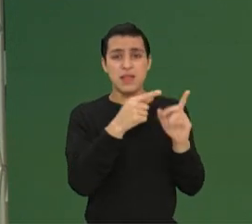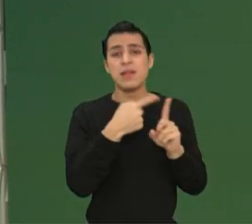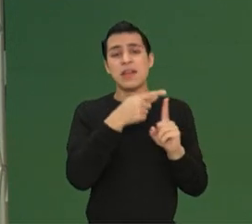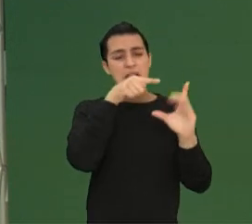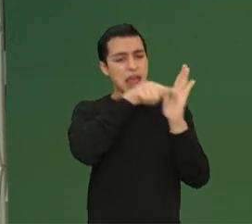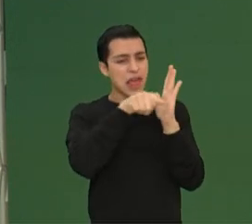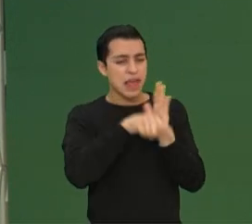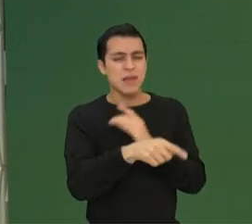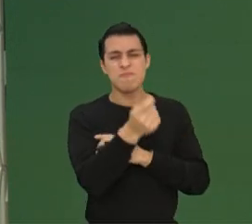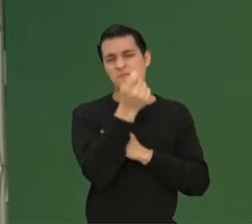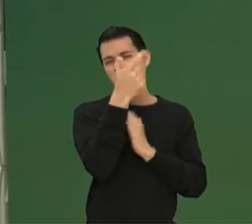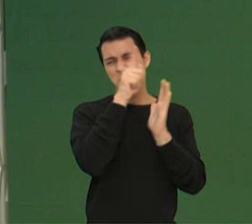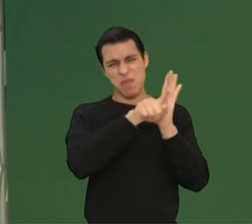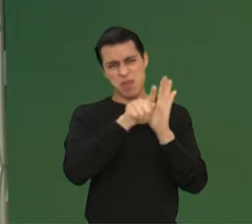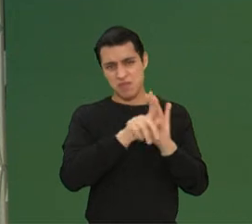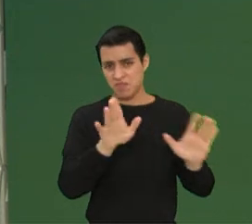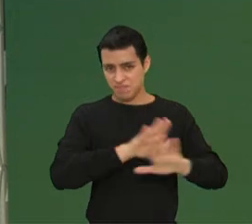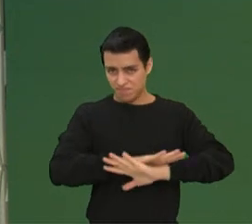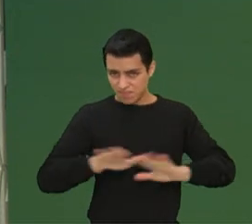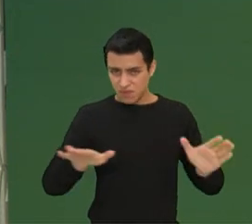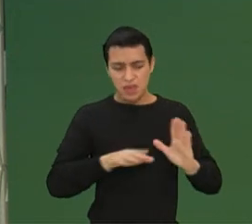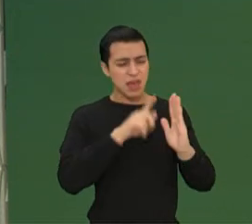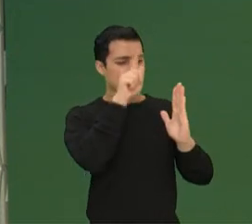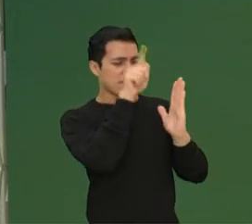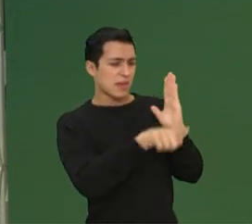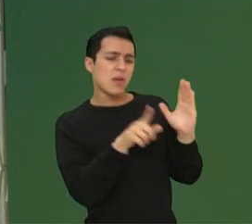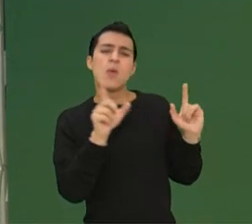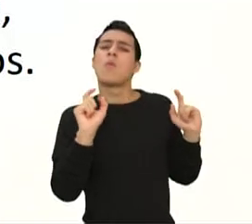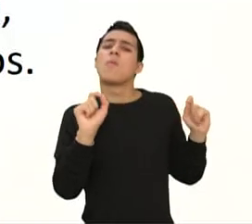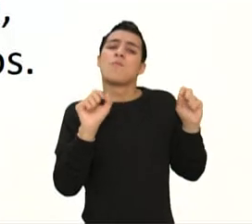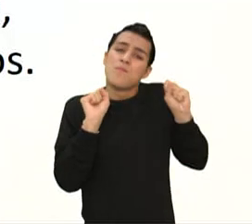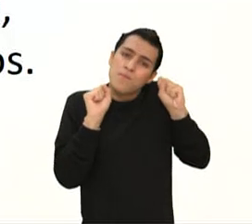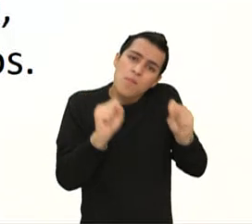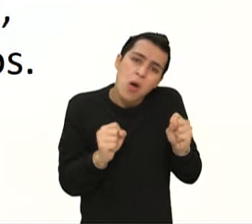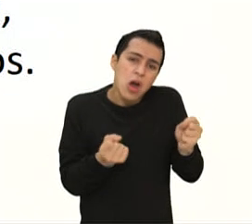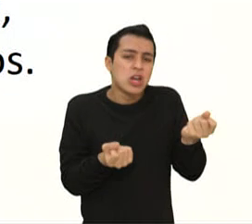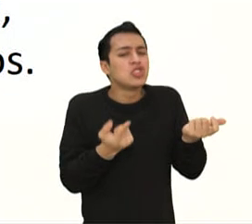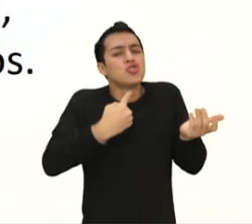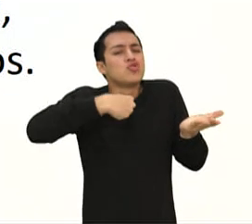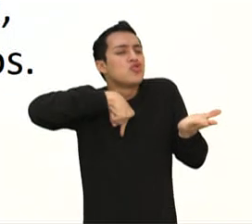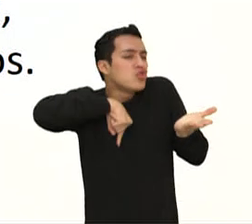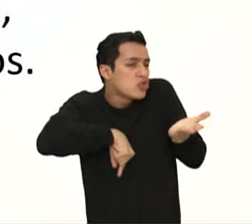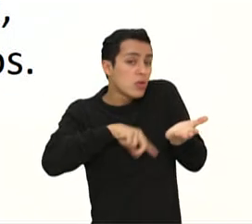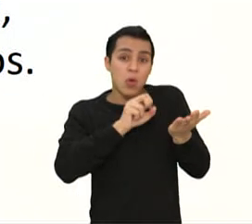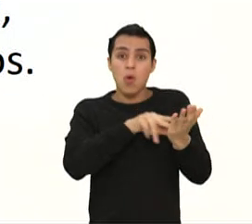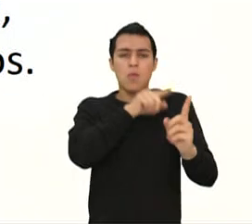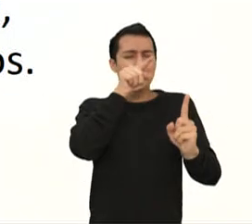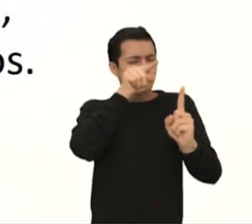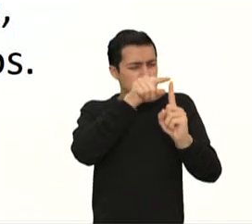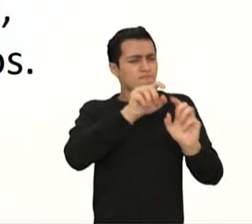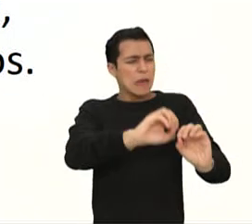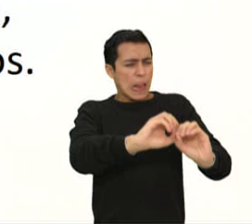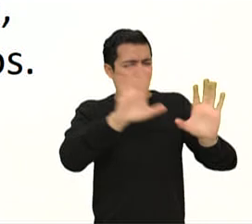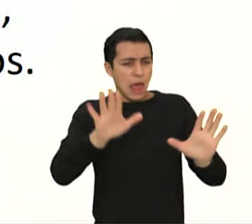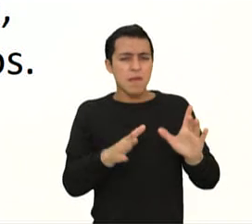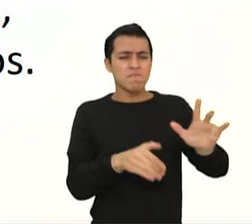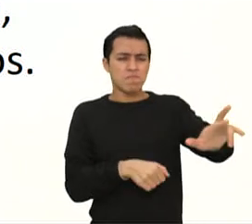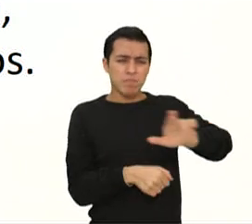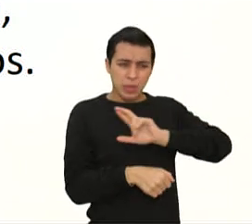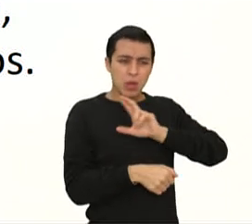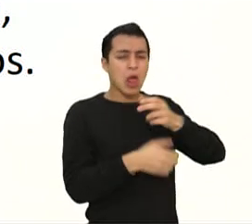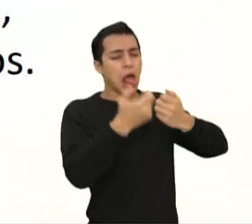enquete, poucas perguntas. E essas perguntas, elas podem ser subjetivas ou objetivas. Elas devem